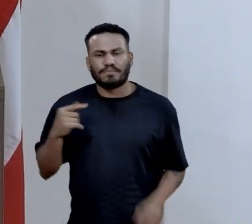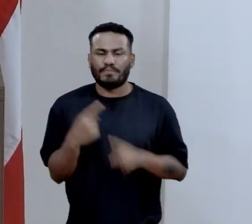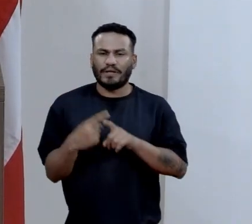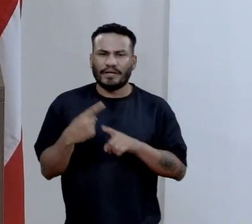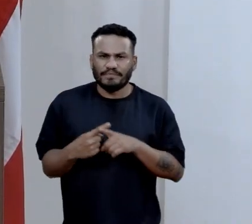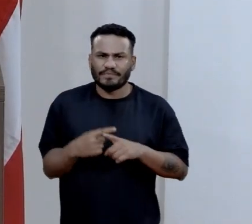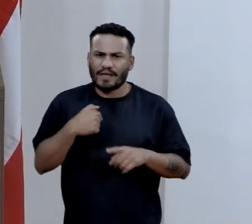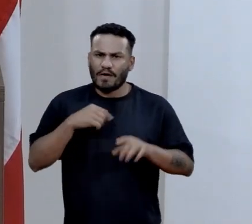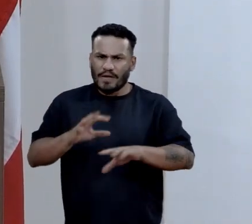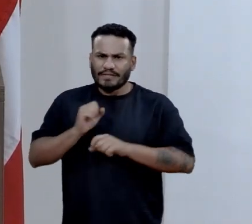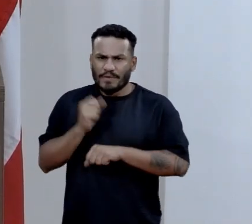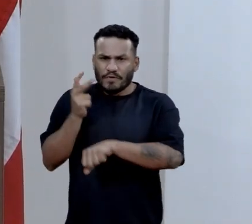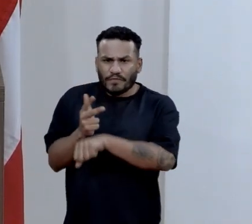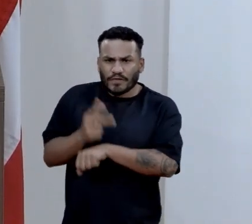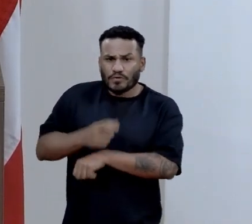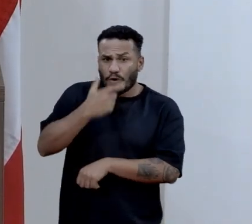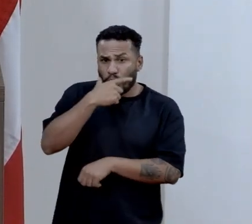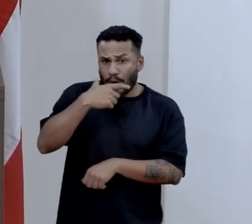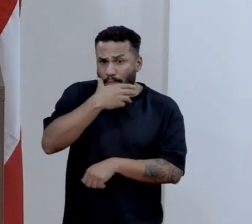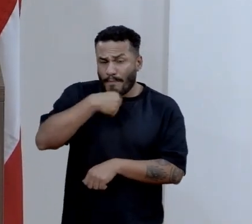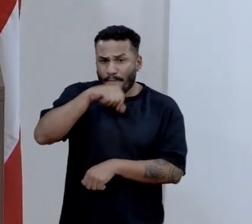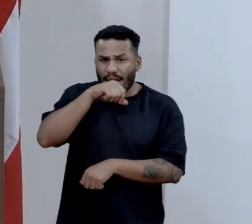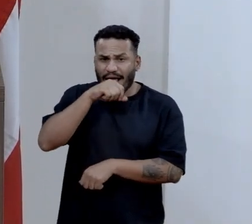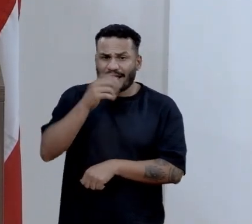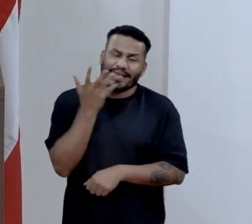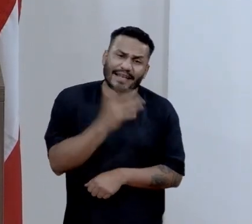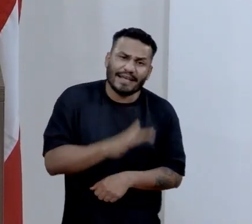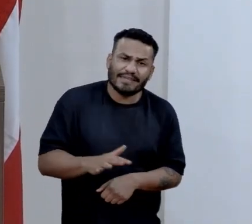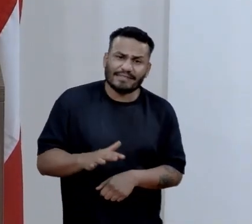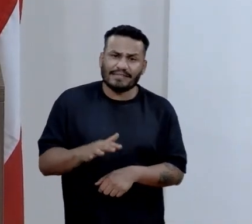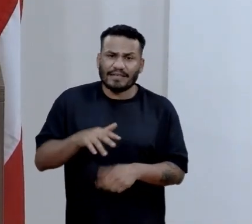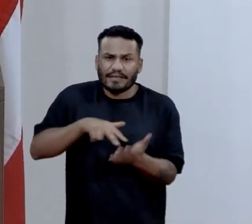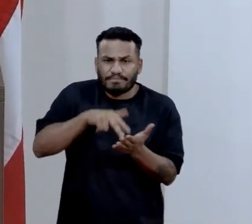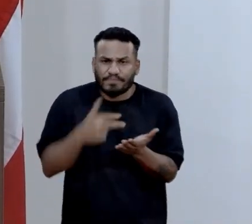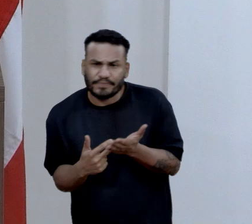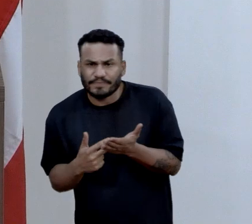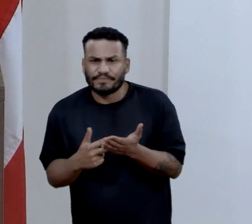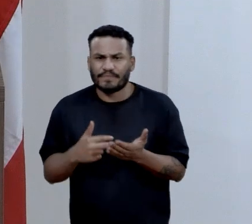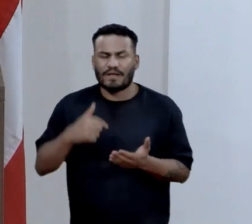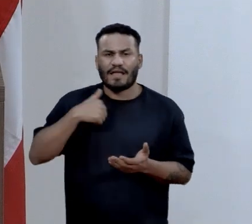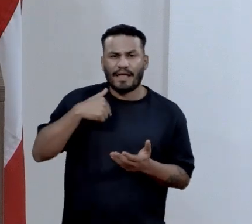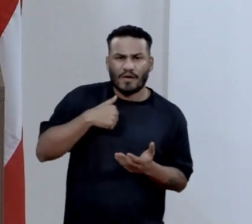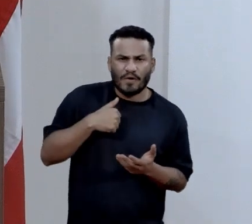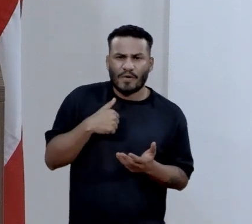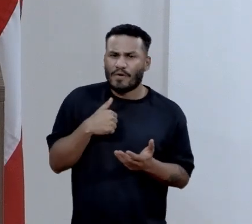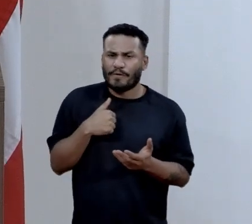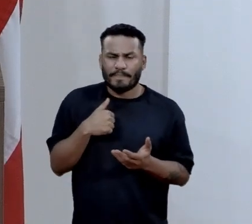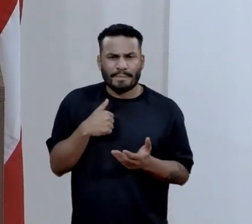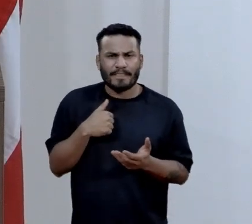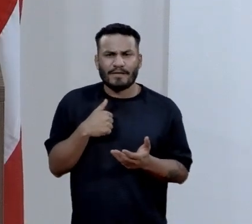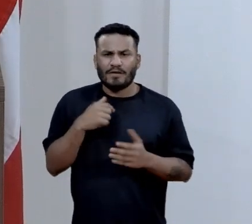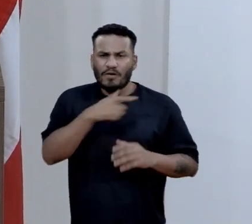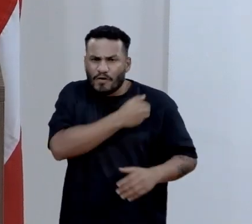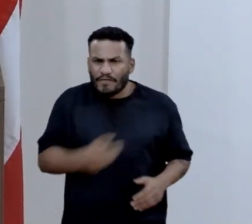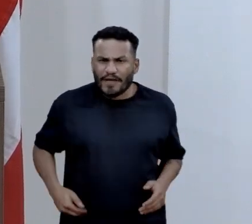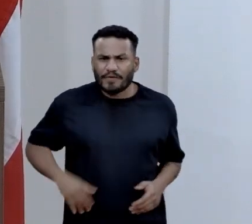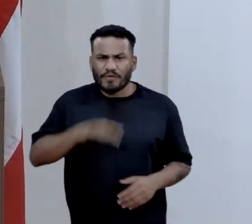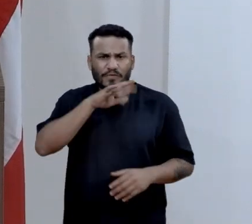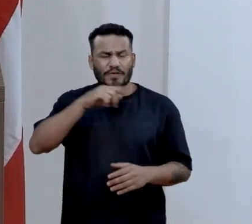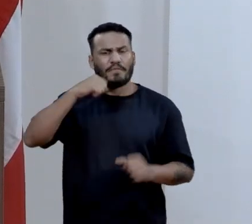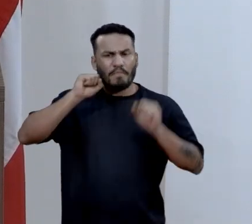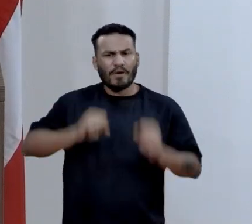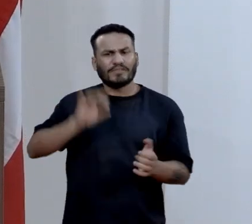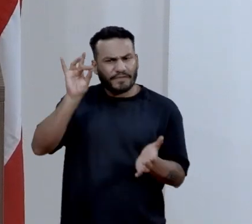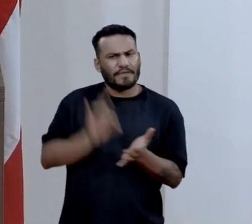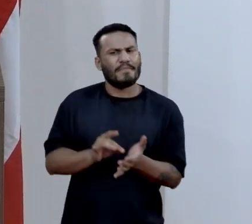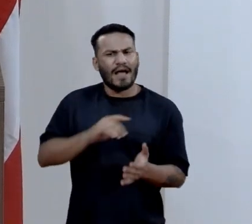senhores, eu recebi um vídeo de um pai mostrando a perna de uma criança que se machucou. Esse governo é muito ruim, e eu posso afirmar